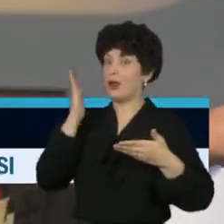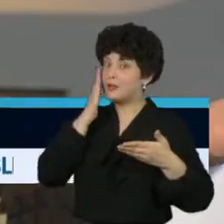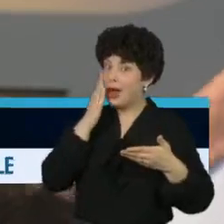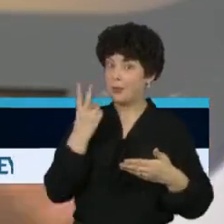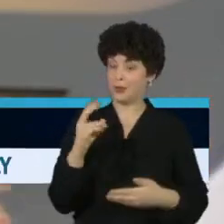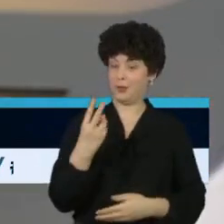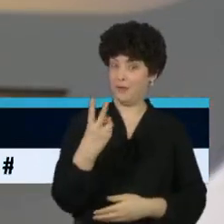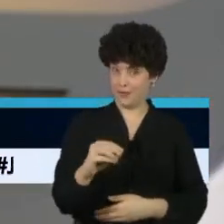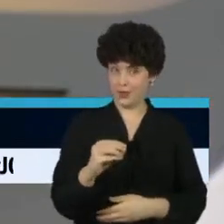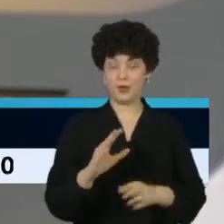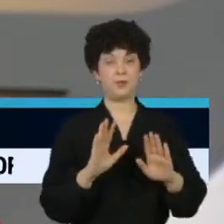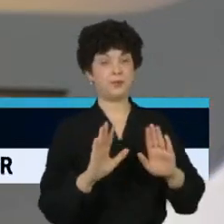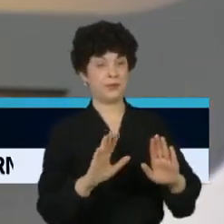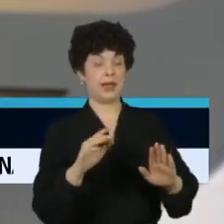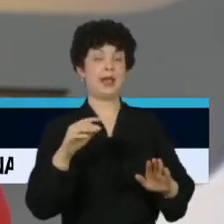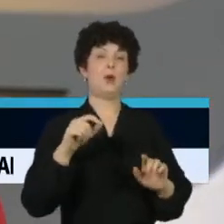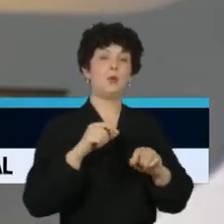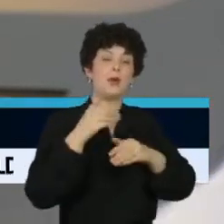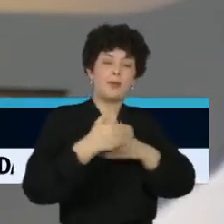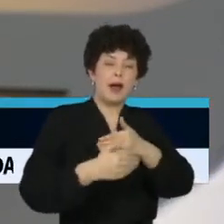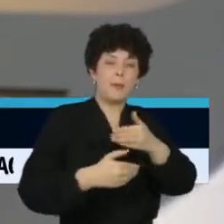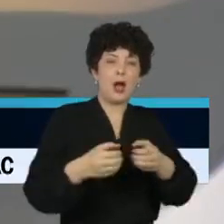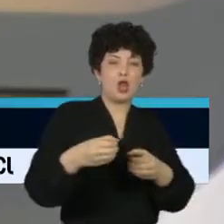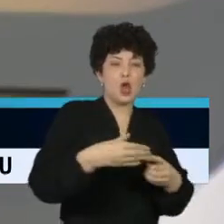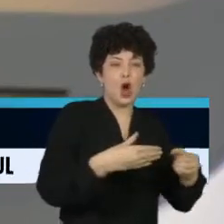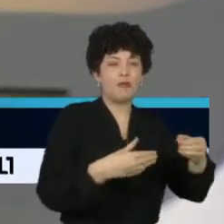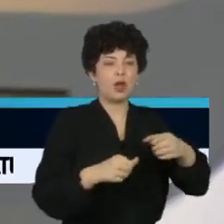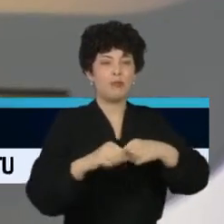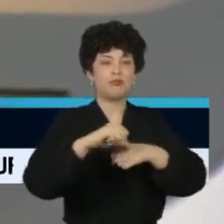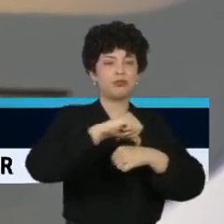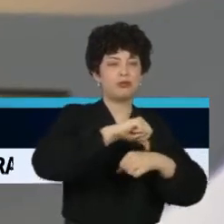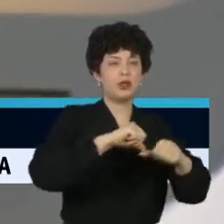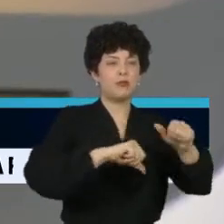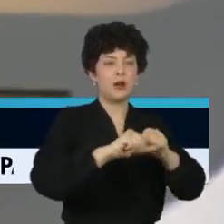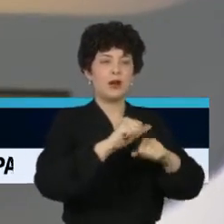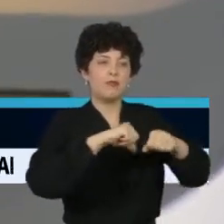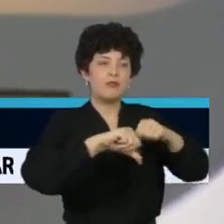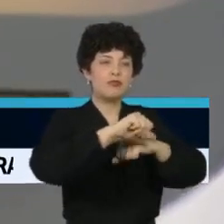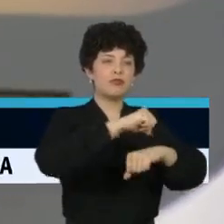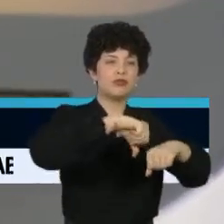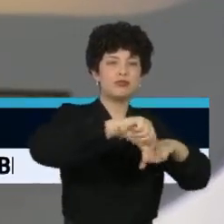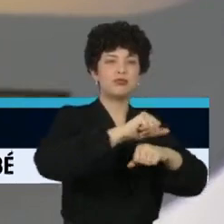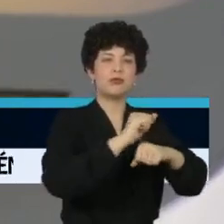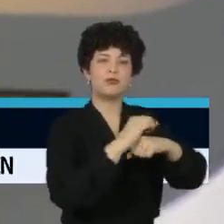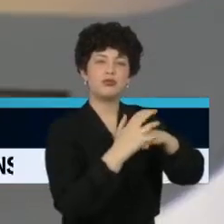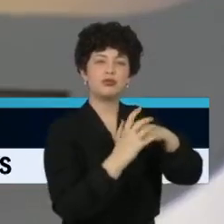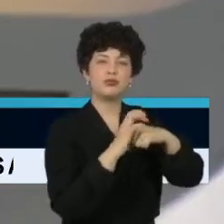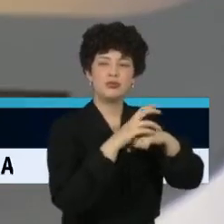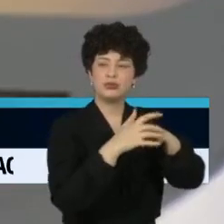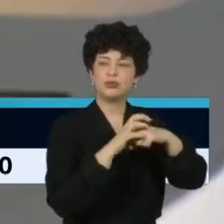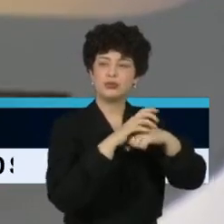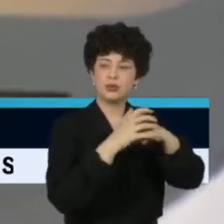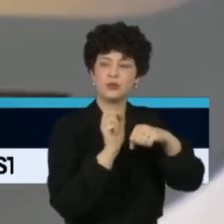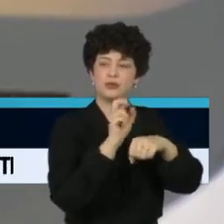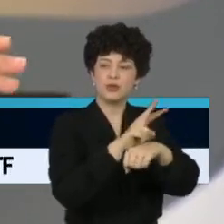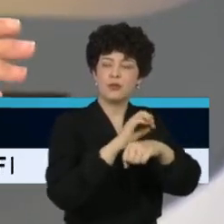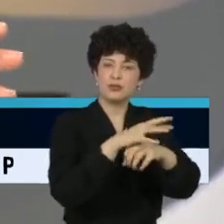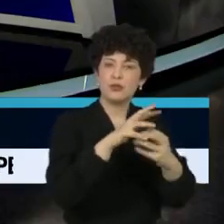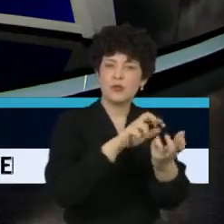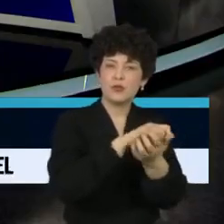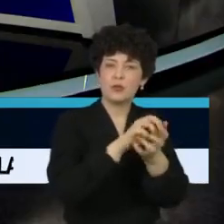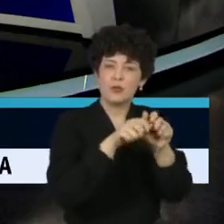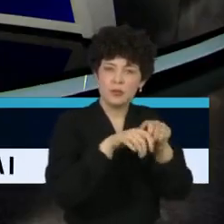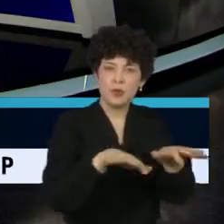em 2020. Então, a cada nova subvariante, o que o vírus está conseguindo? Um poder de disseminação cada